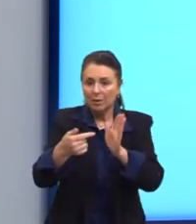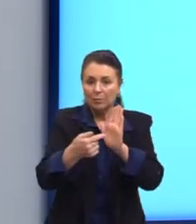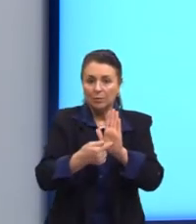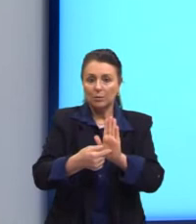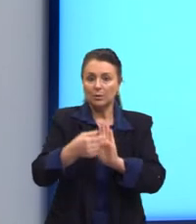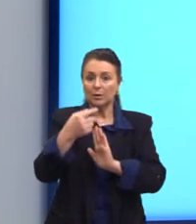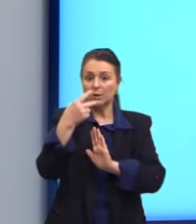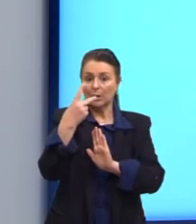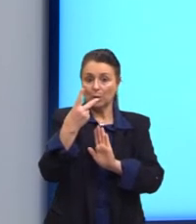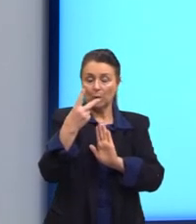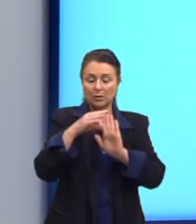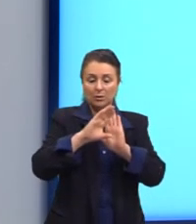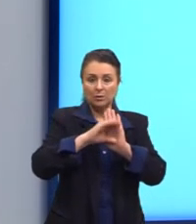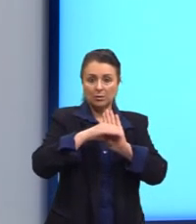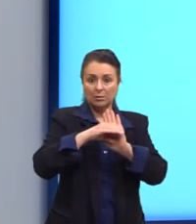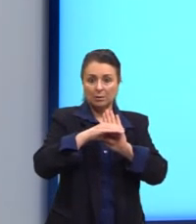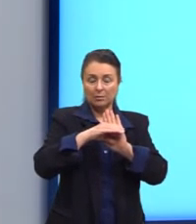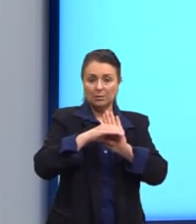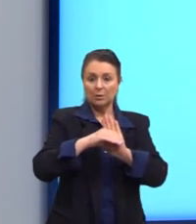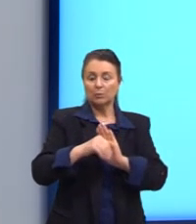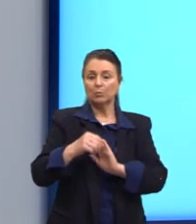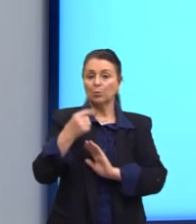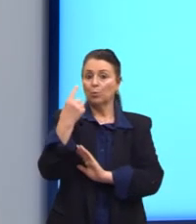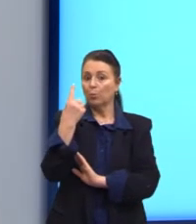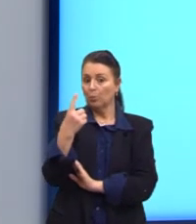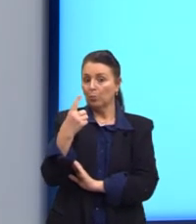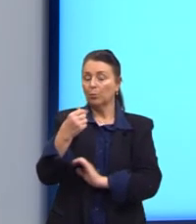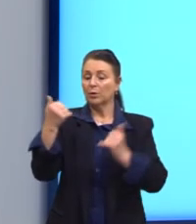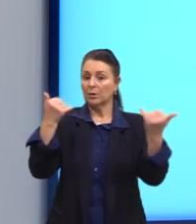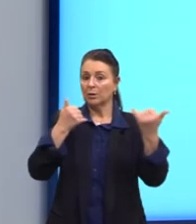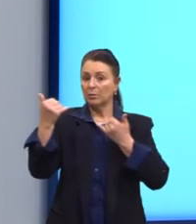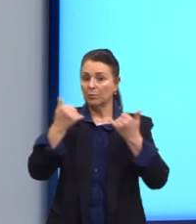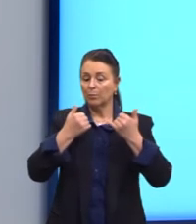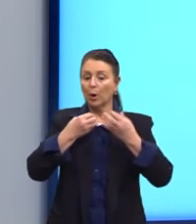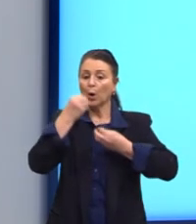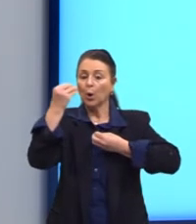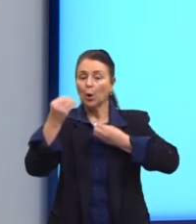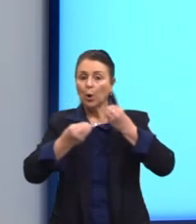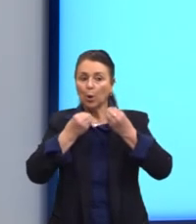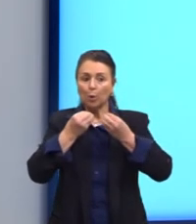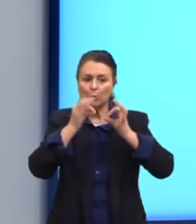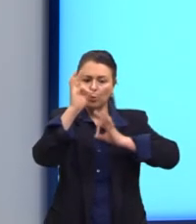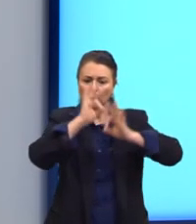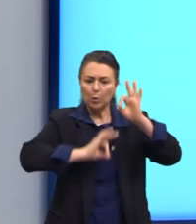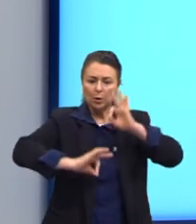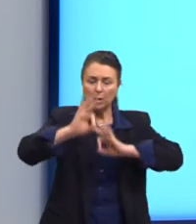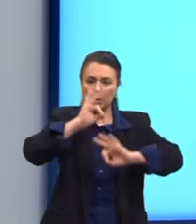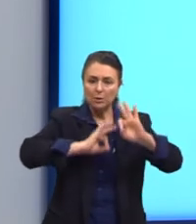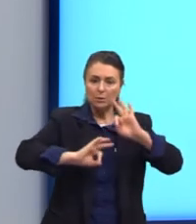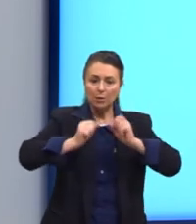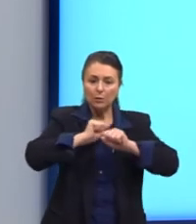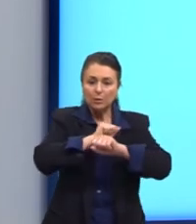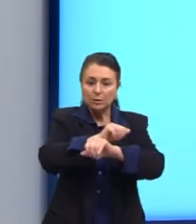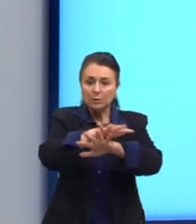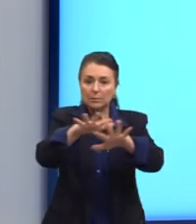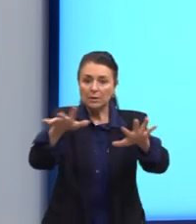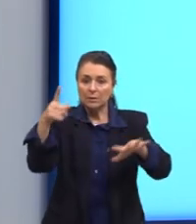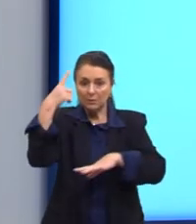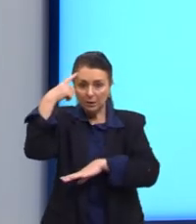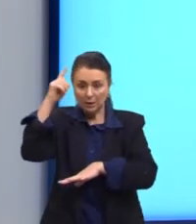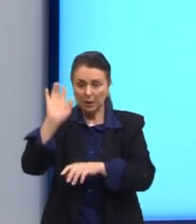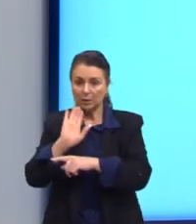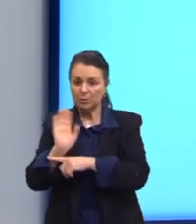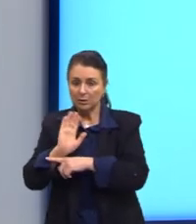dois conceituais Eu tenho um que fala sobre como dividiu né como é que foi se espalhando essa ideia